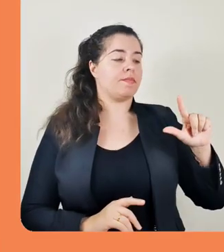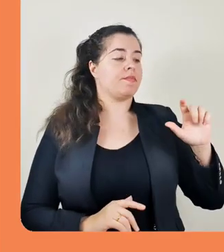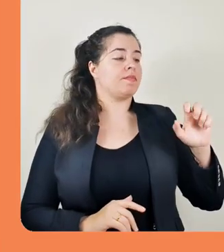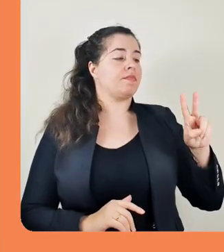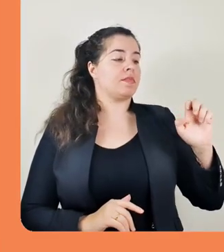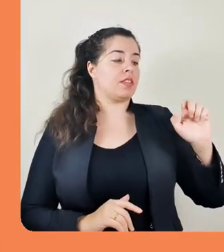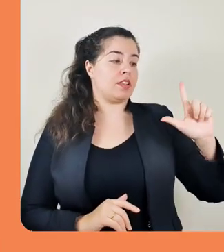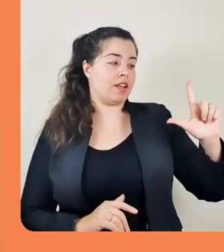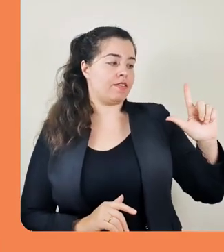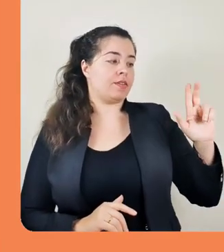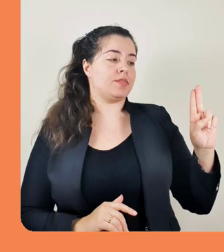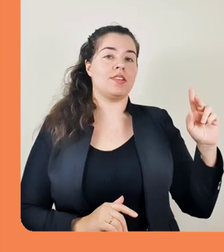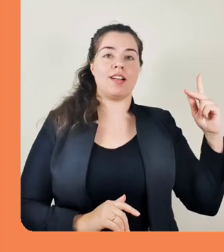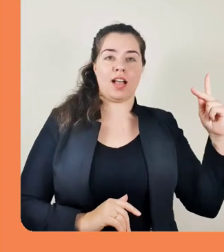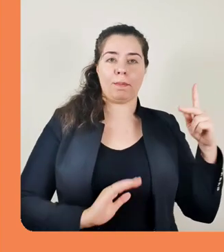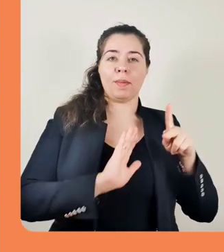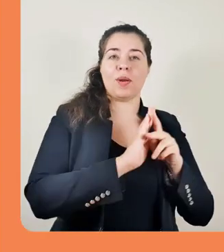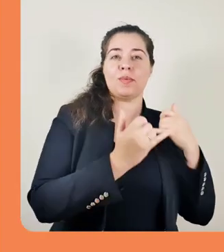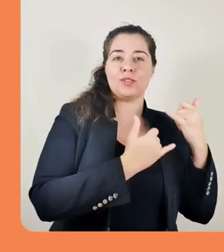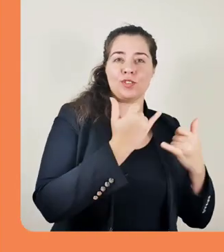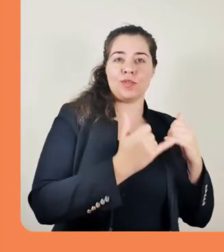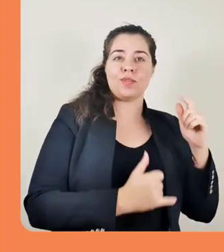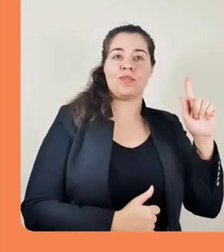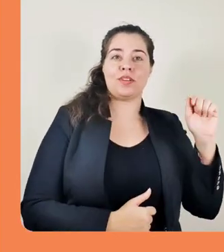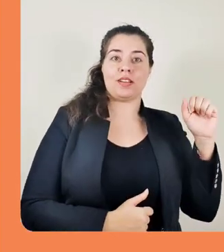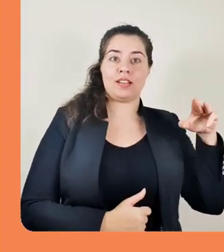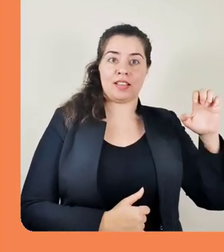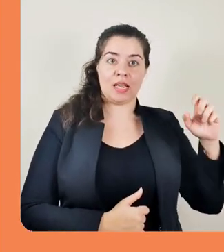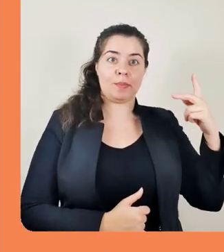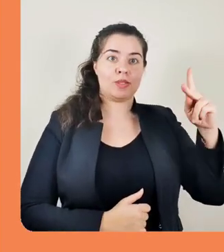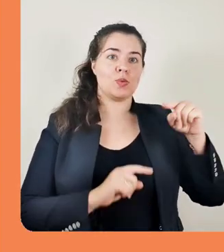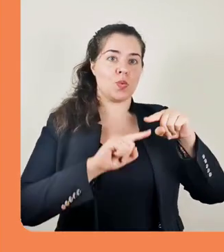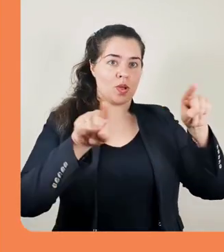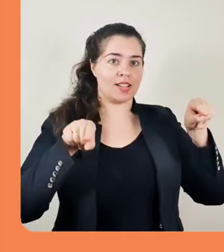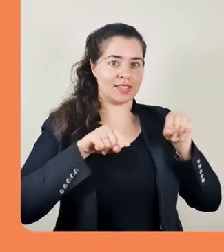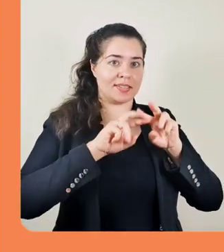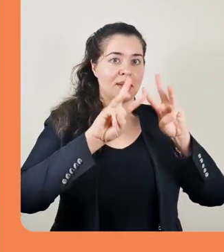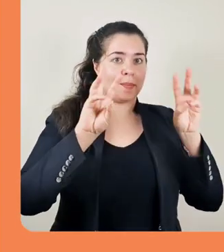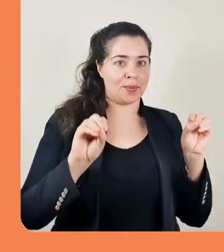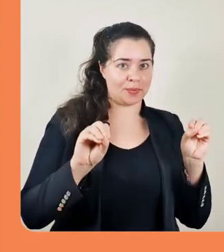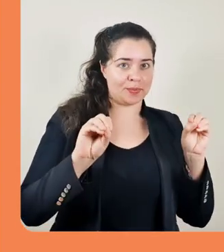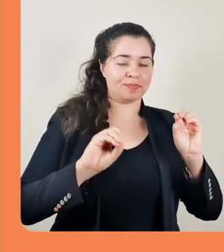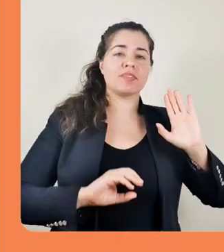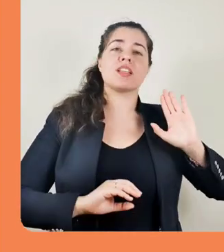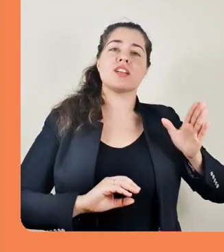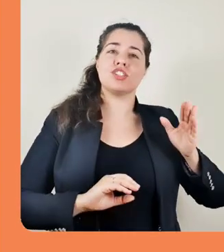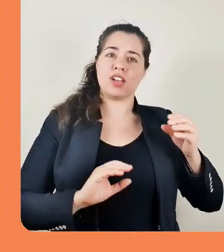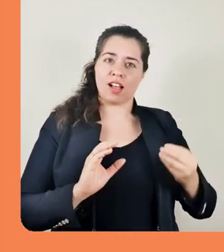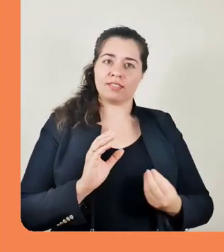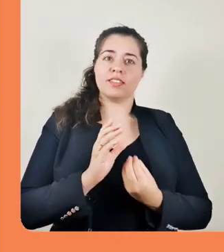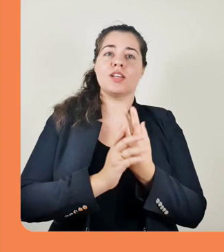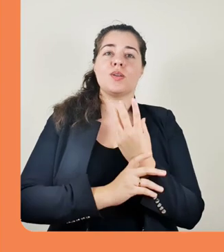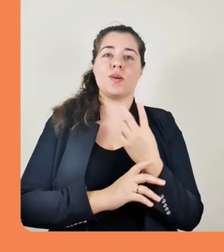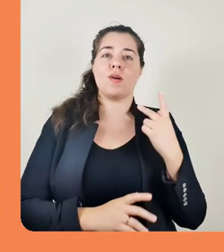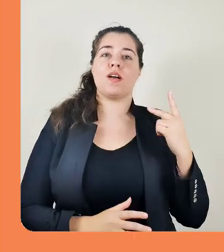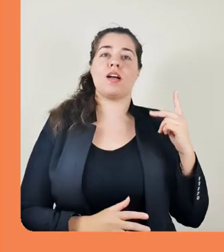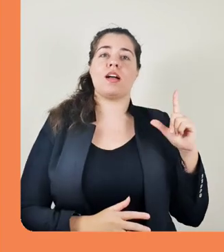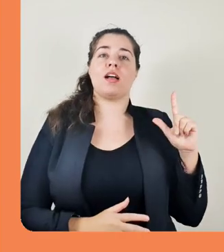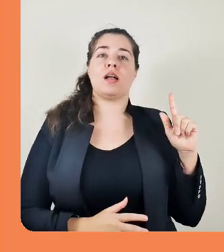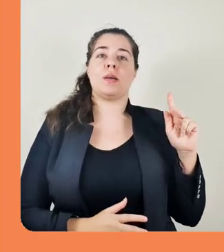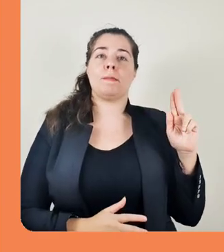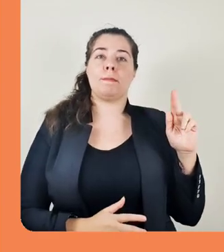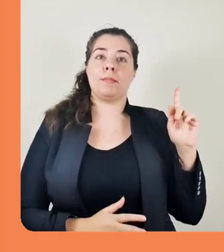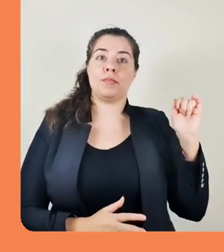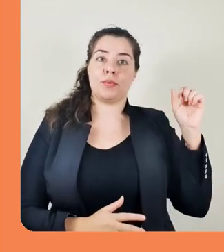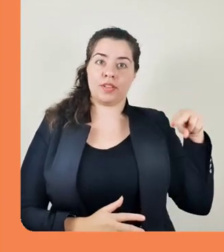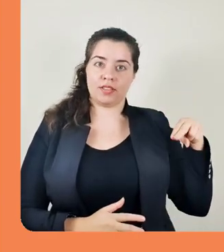blá nesse vídeo falarei sobre as configurações do Plugin level up